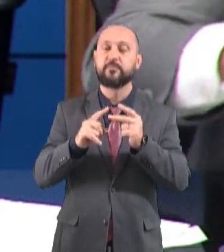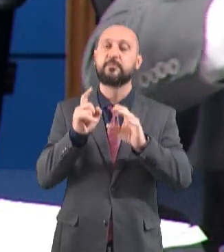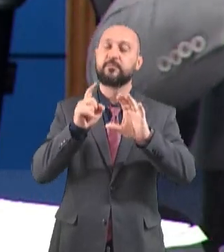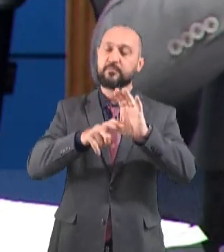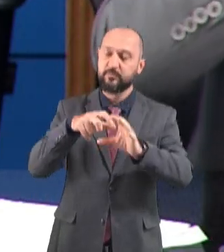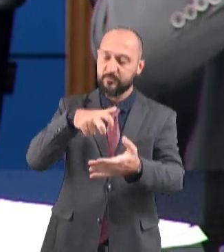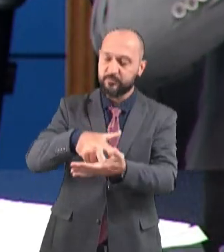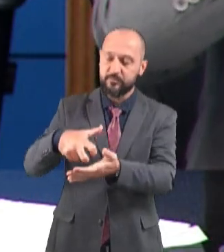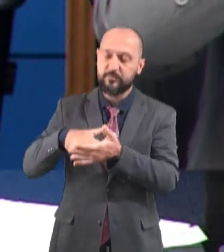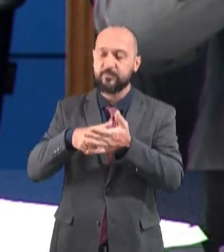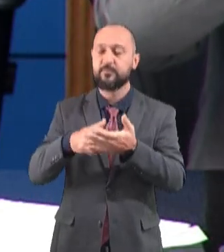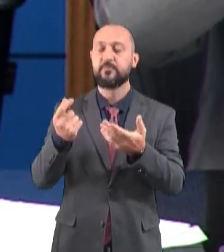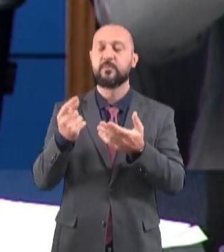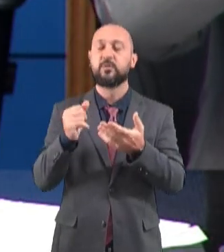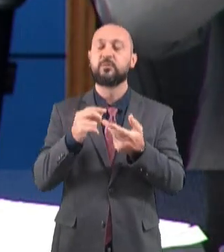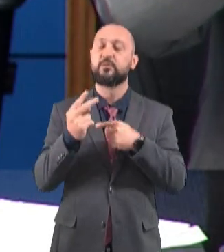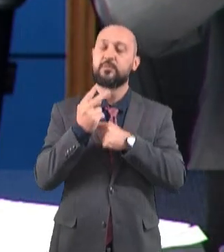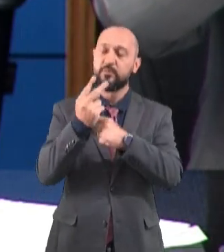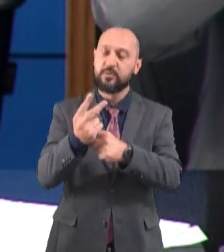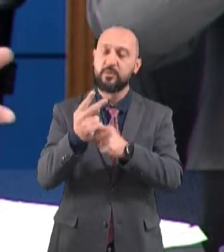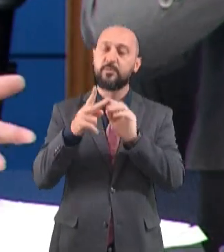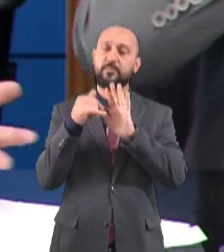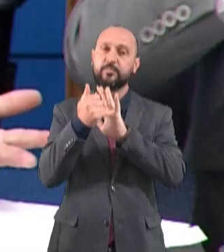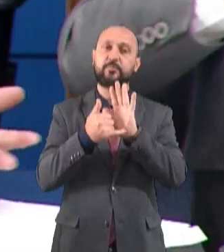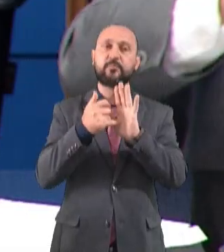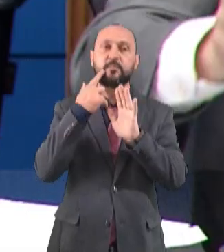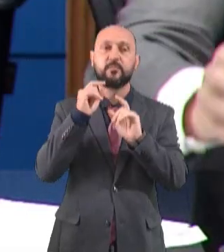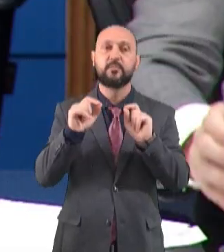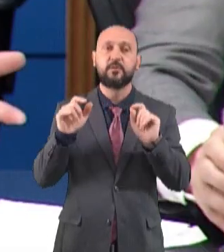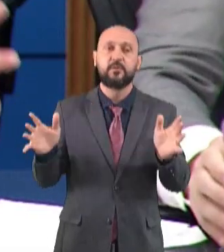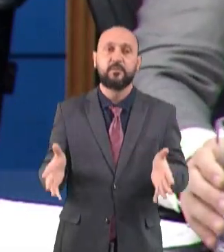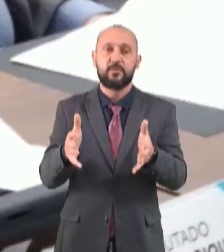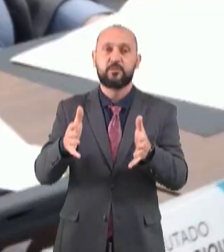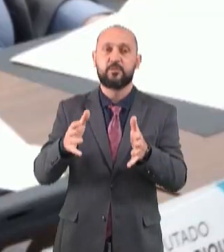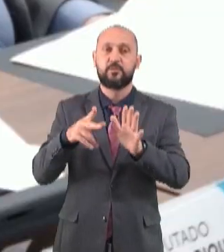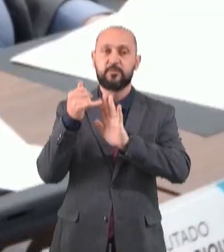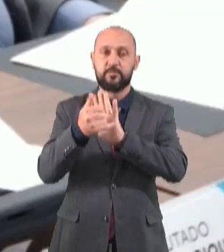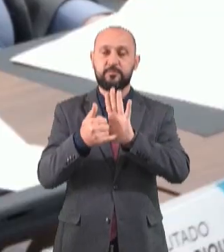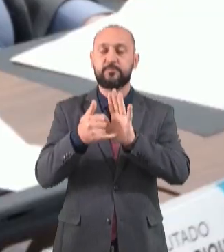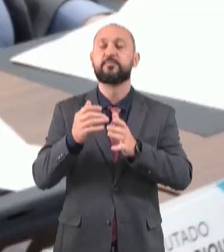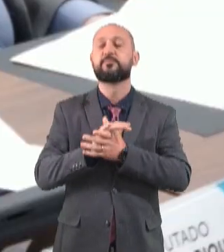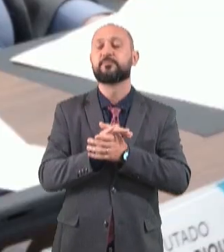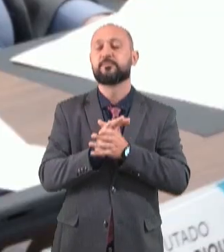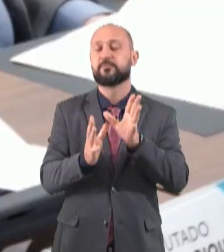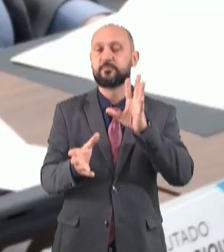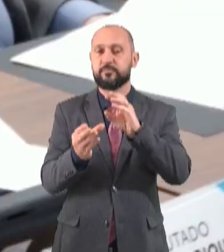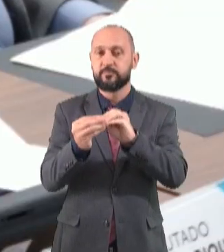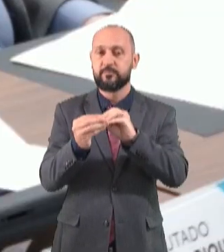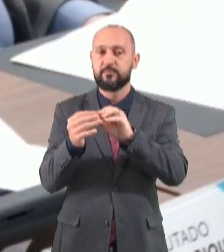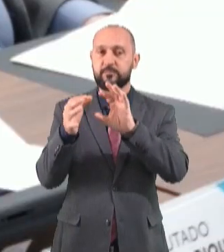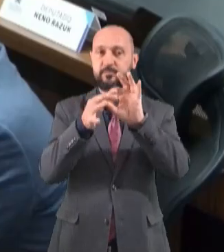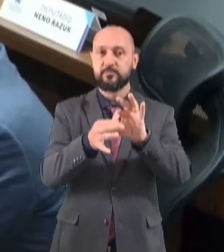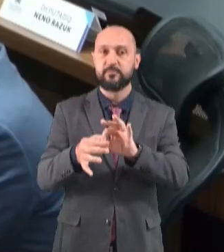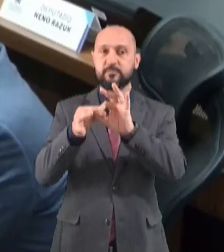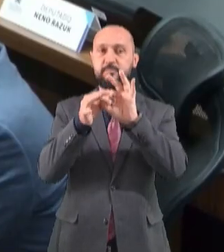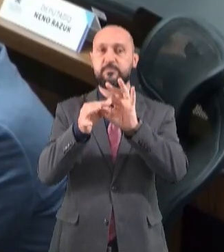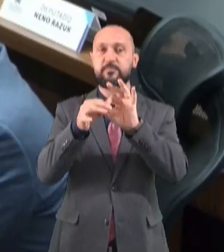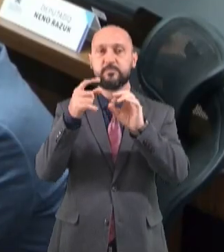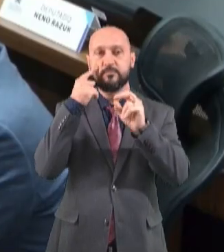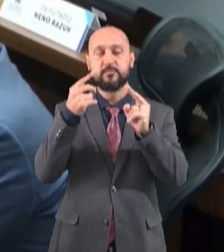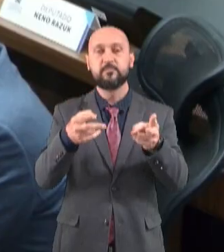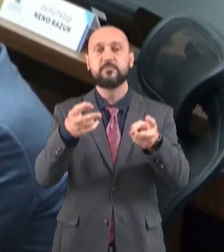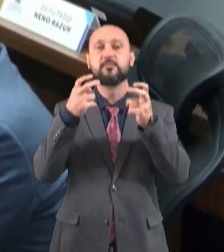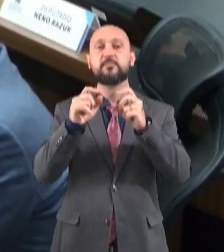devedor quanto mais, não trata de Vou financiamento. O projeto Vou é concluir, recuperação, presidente, fala do tá- projeto, Vou deputado. concluir, está interligado. Então